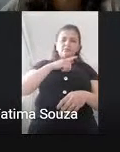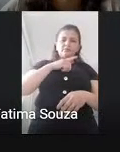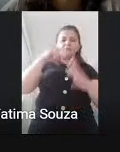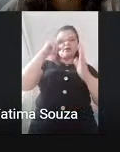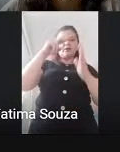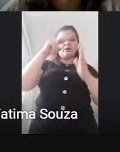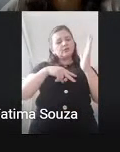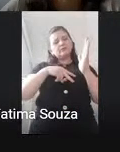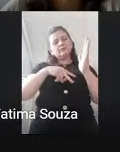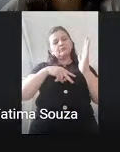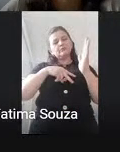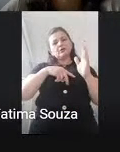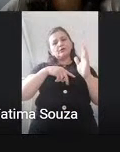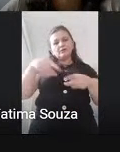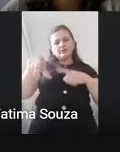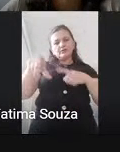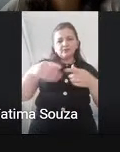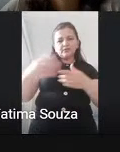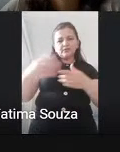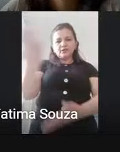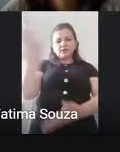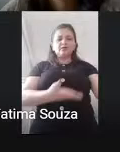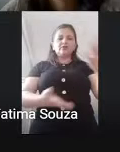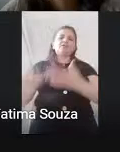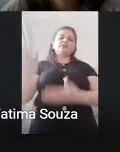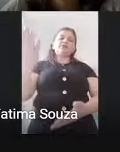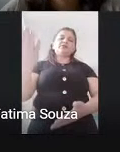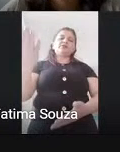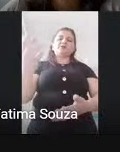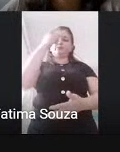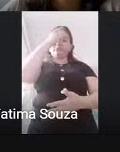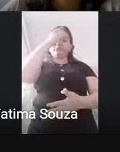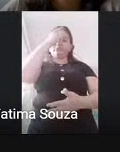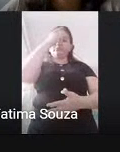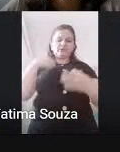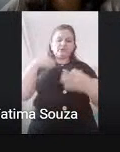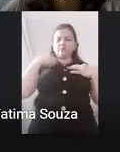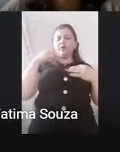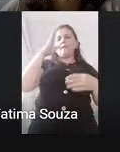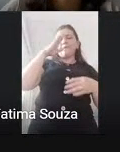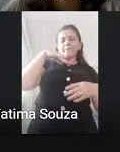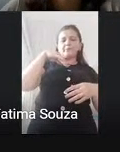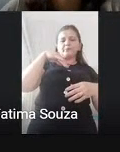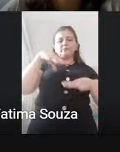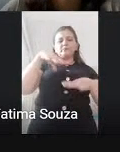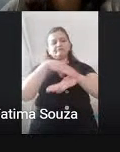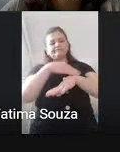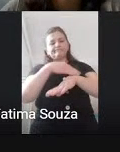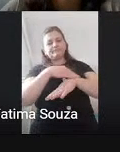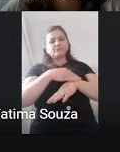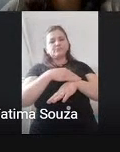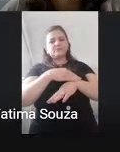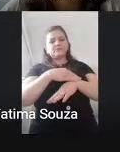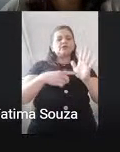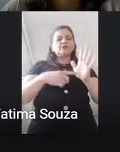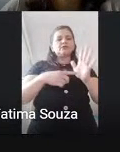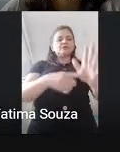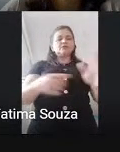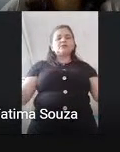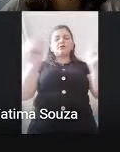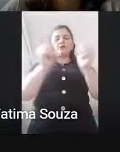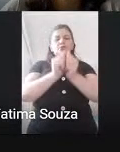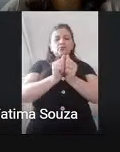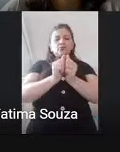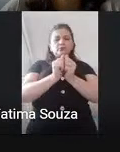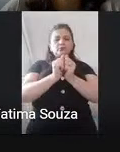relação à pessoa, você colocou muito bem, o mal vestido, o mal cheiroso, né? Da disposição de estar junto, e